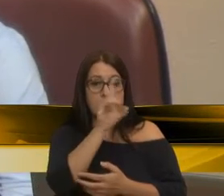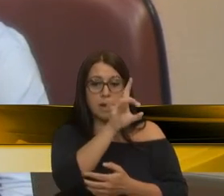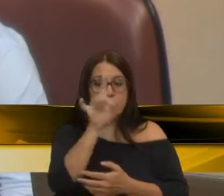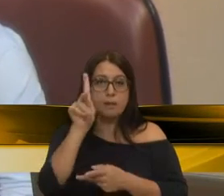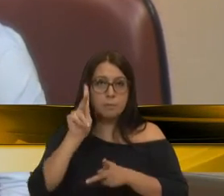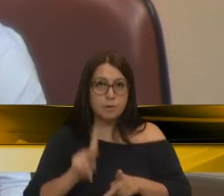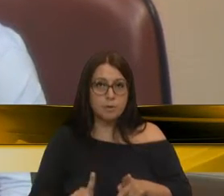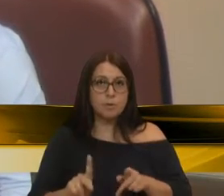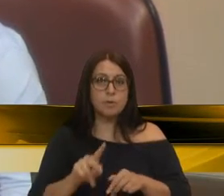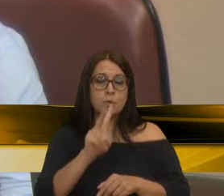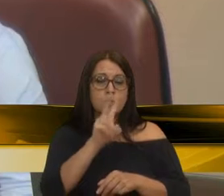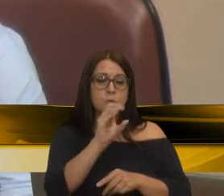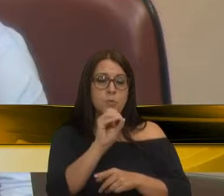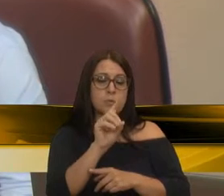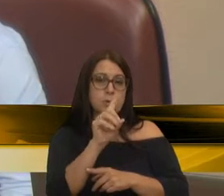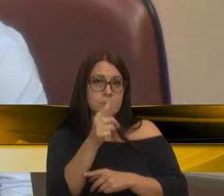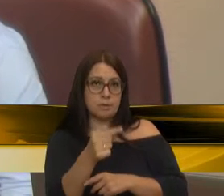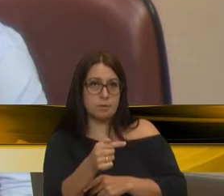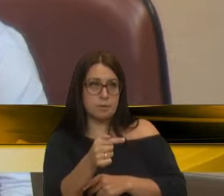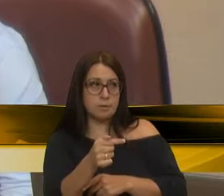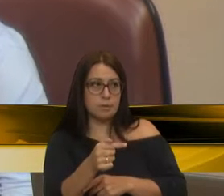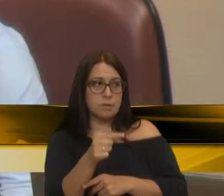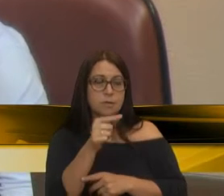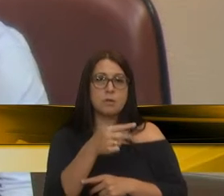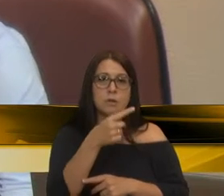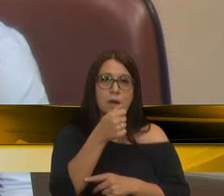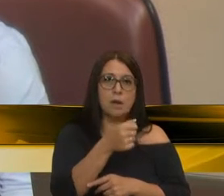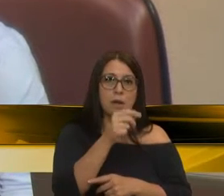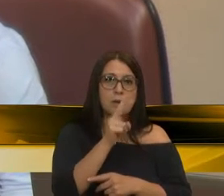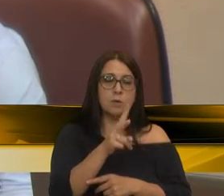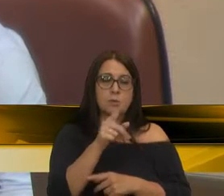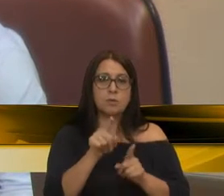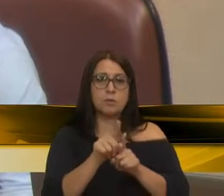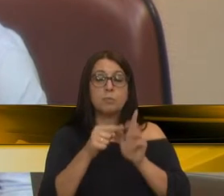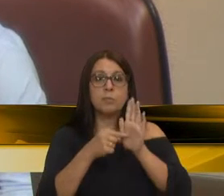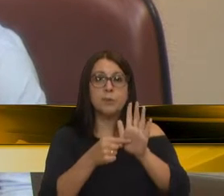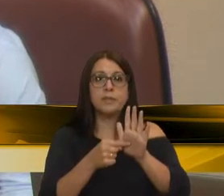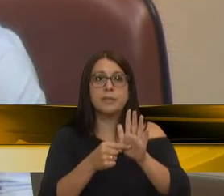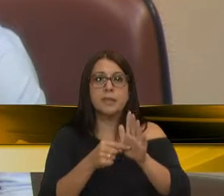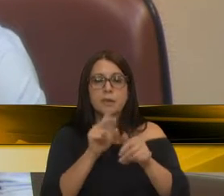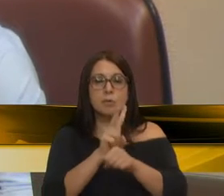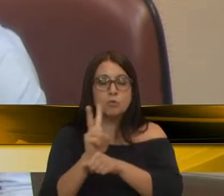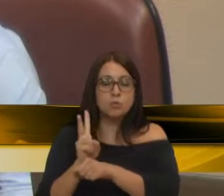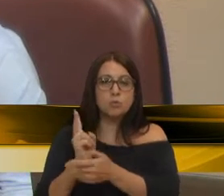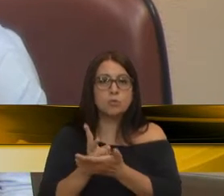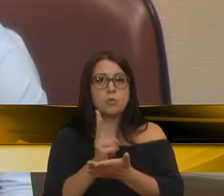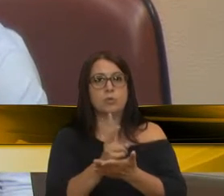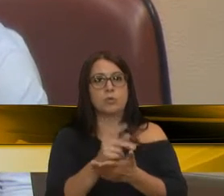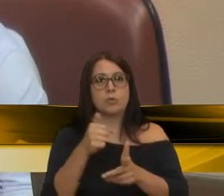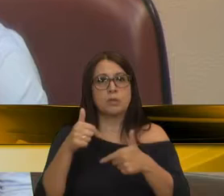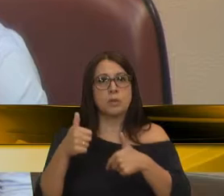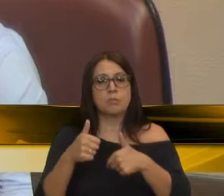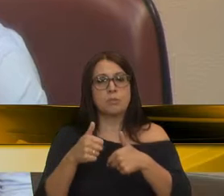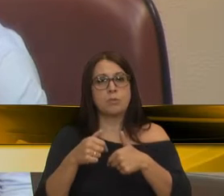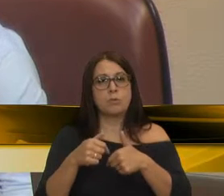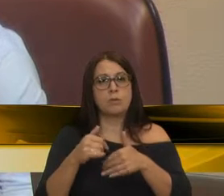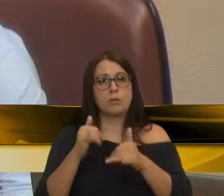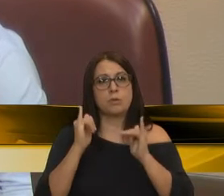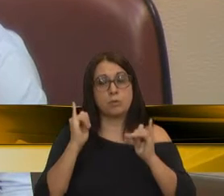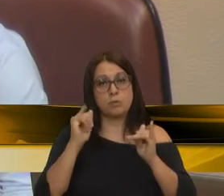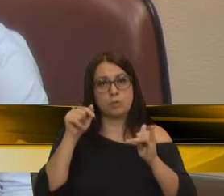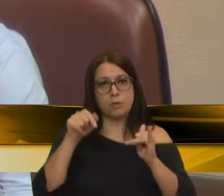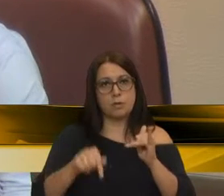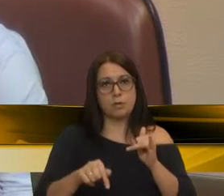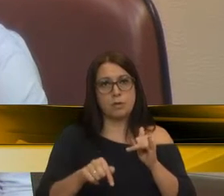o exercício de 2017 a 2 determinar a preservação da continuidade dos serviços de transporte público de passageiros